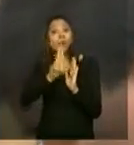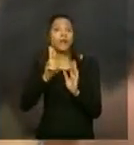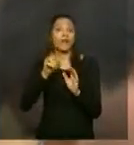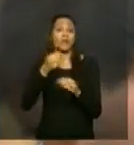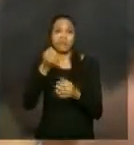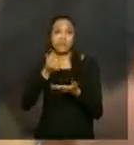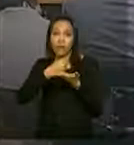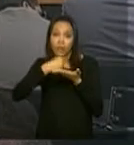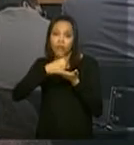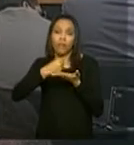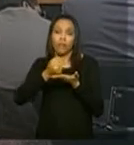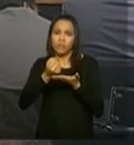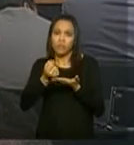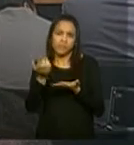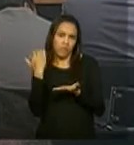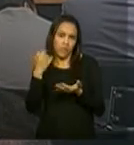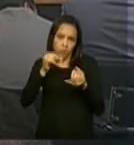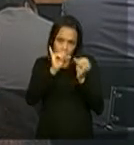tetra